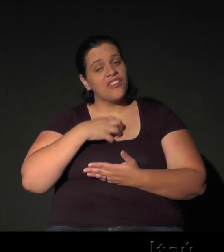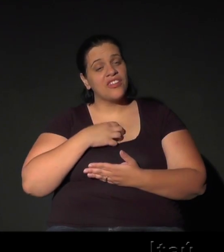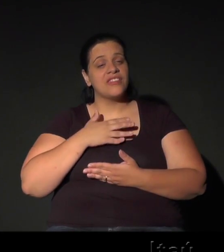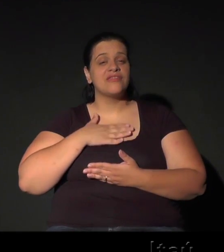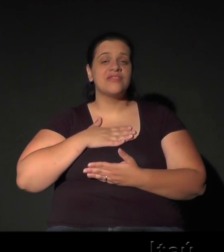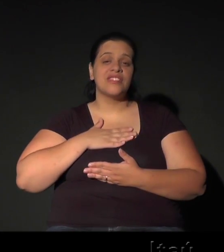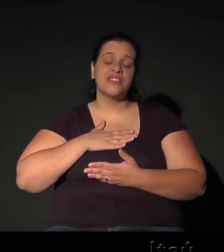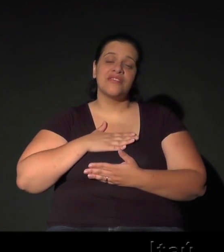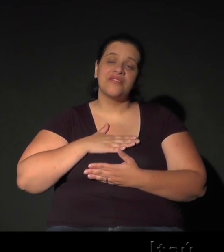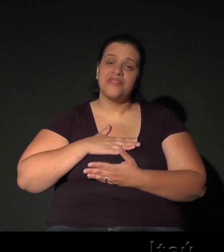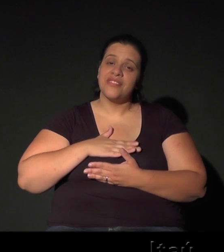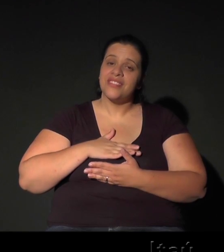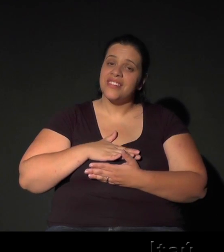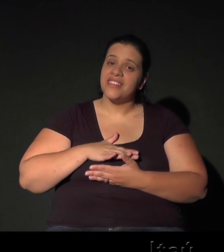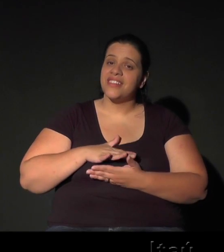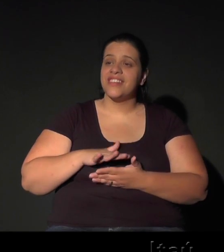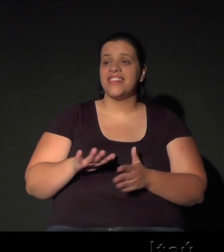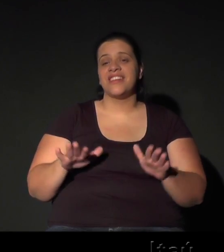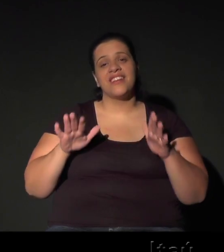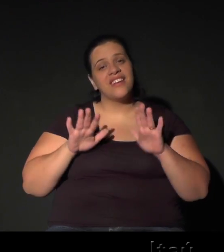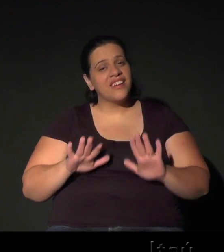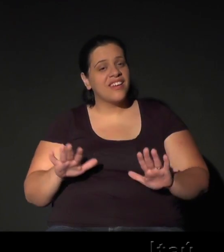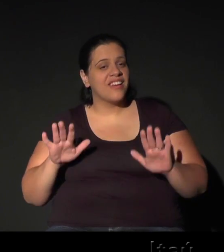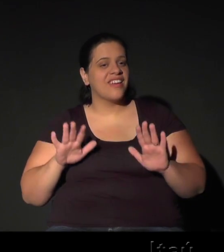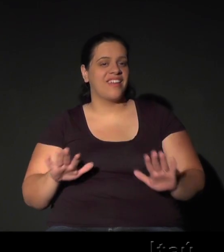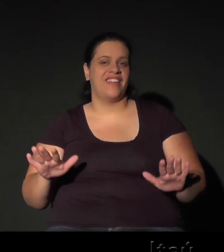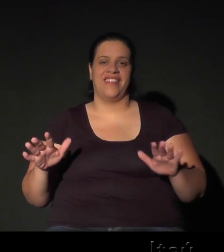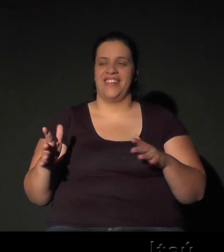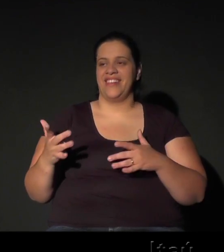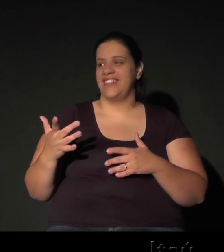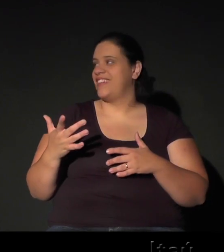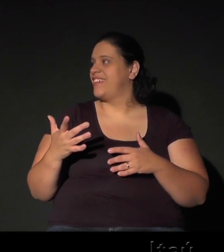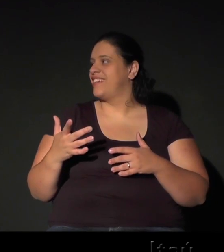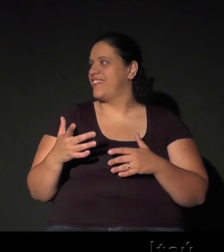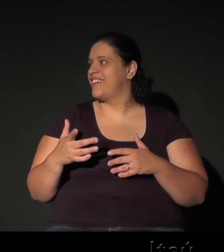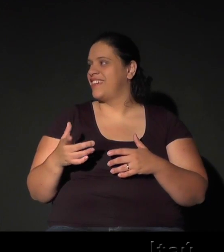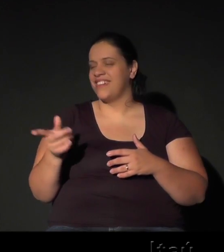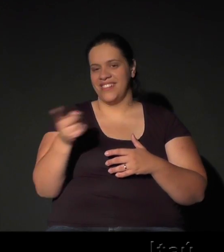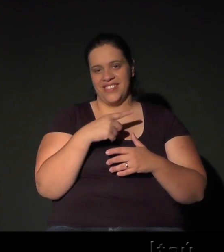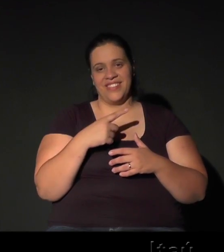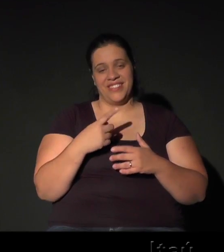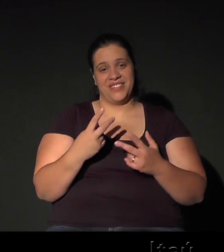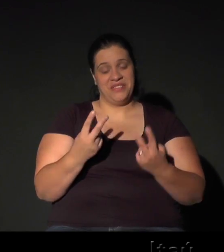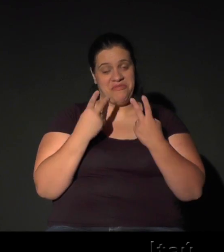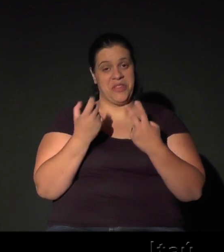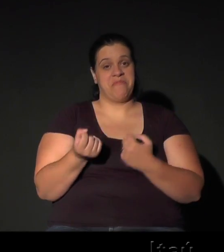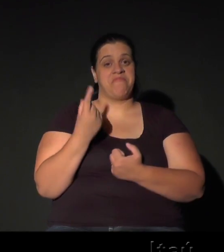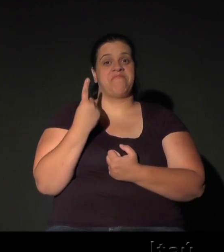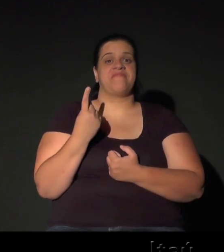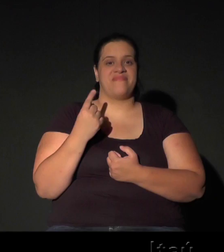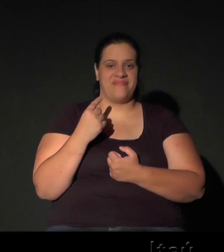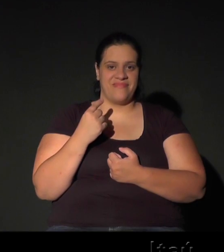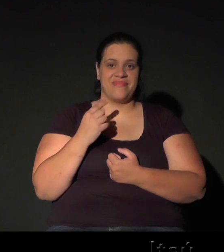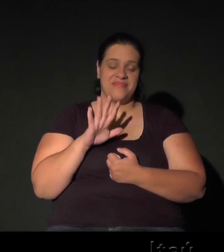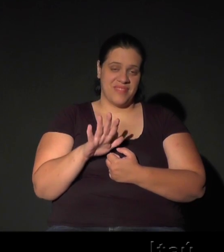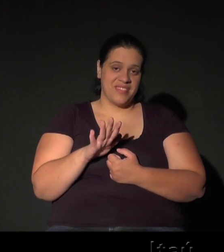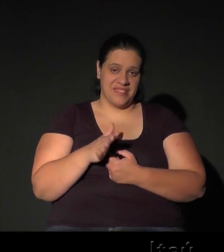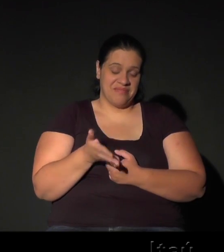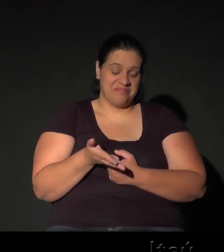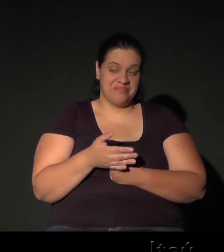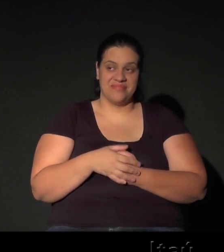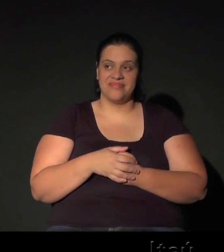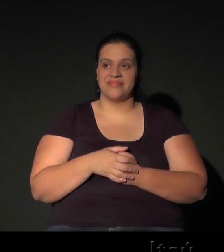mais tranquila mais vocês vão até estranhar um pouco mas